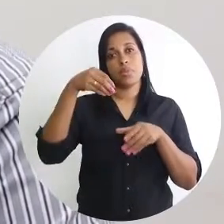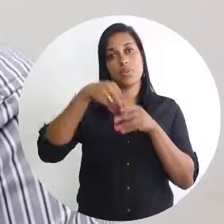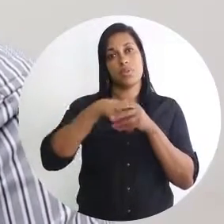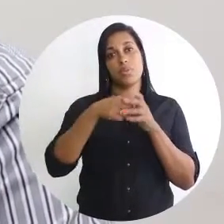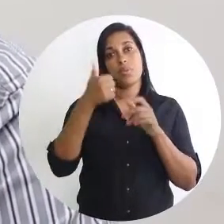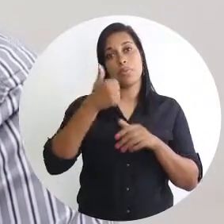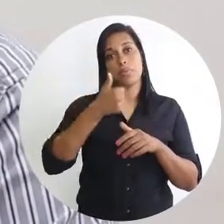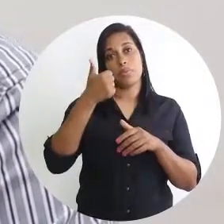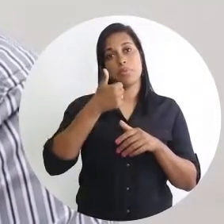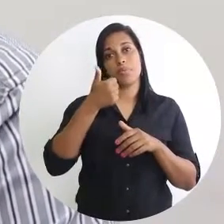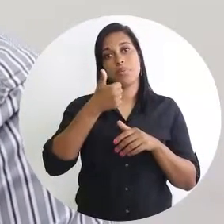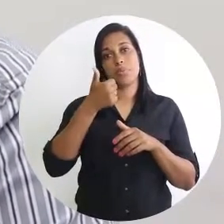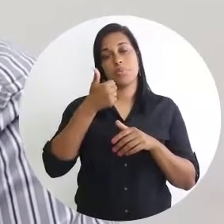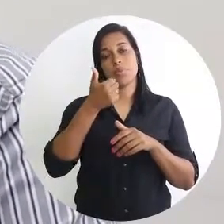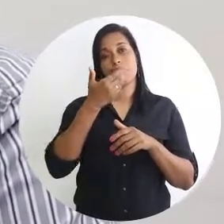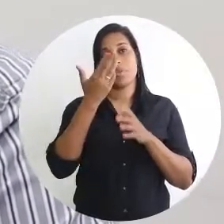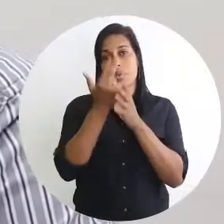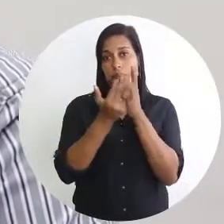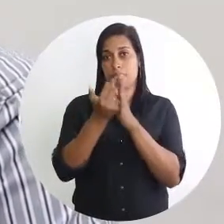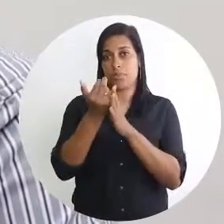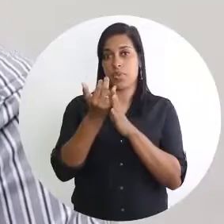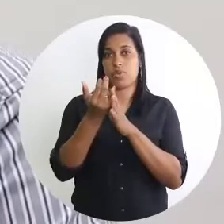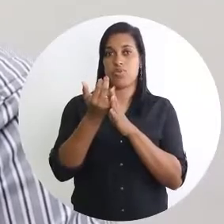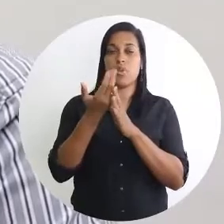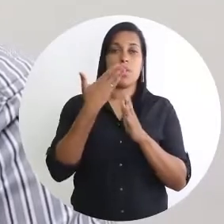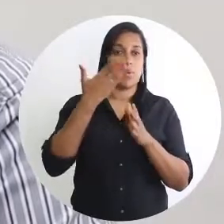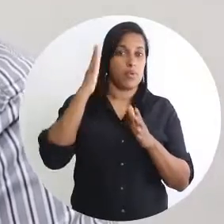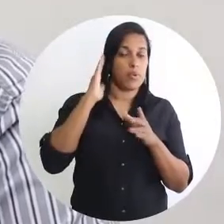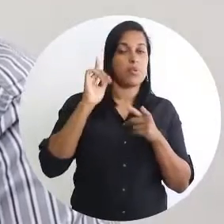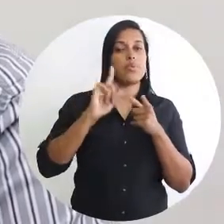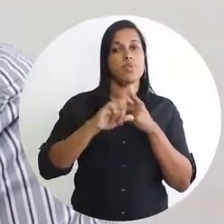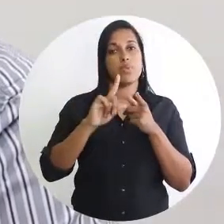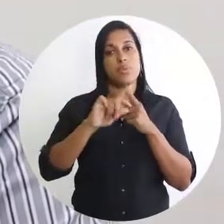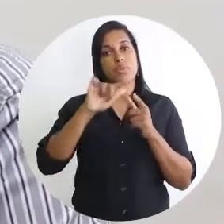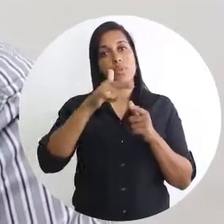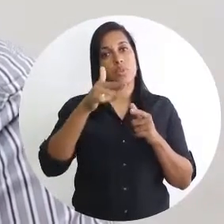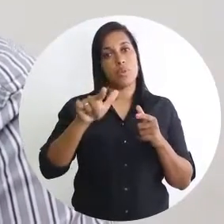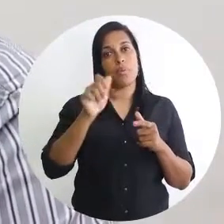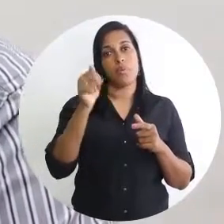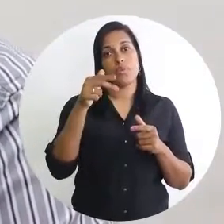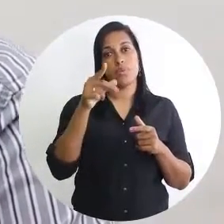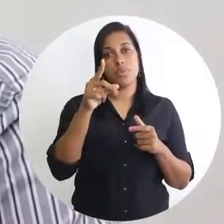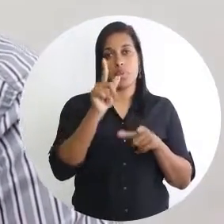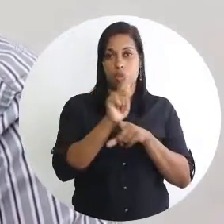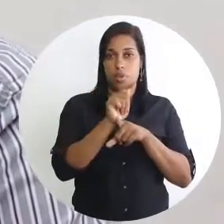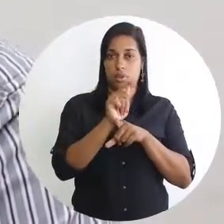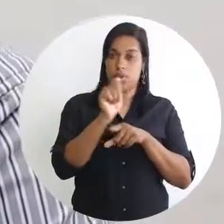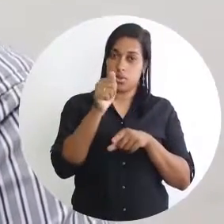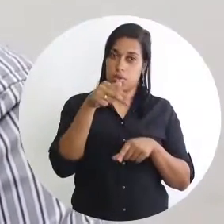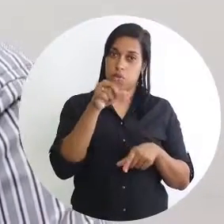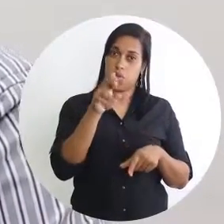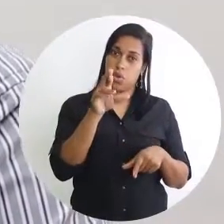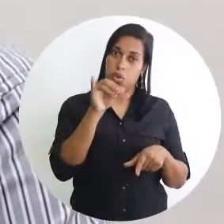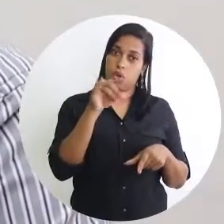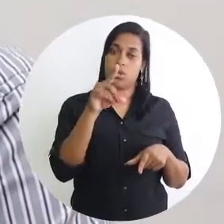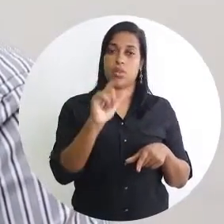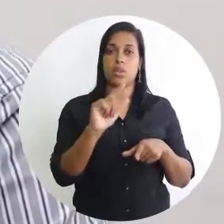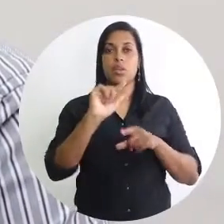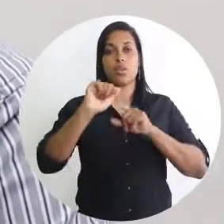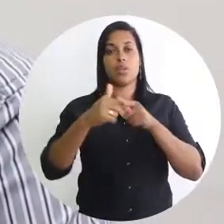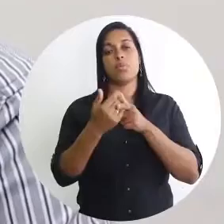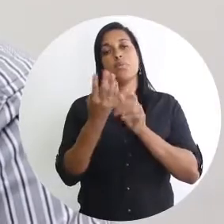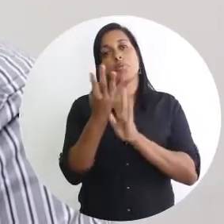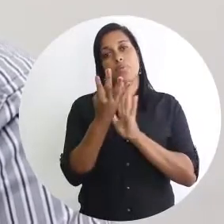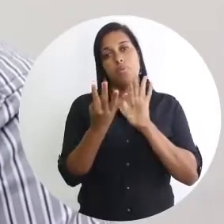Layout. O primeiro é essa imagem de fundo. Depois vem a imagem do Android, que está por cima da imagem de fundo. E depois tem esse